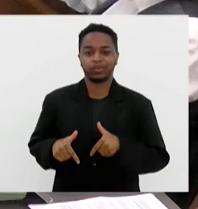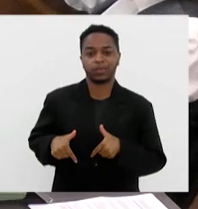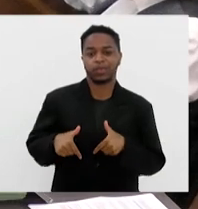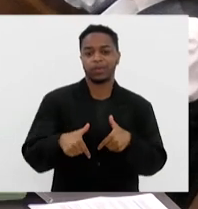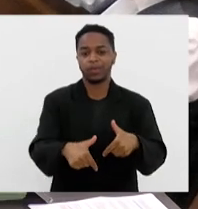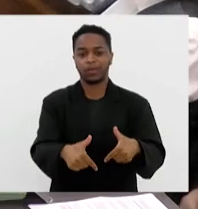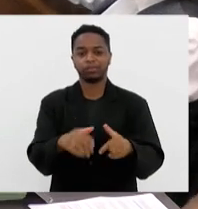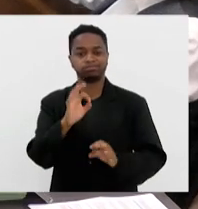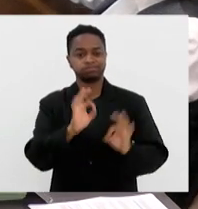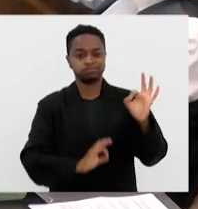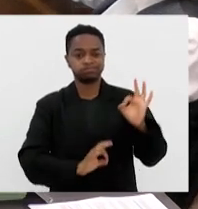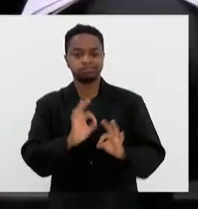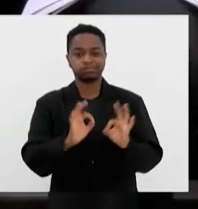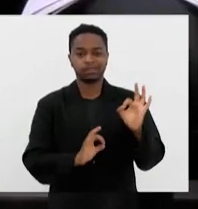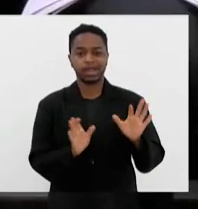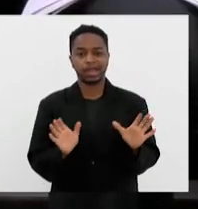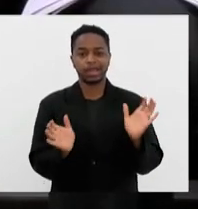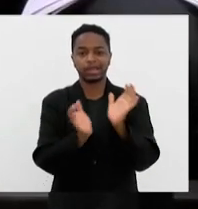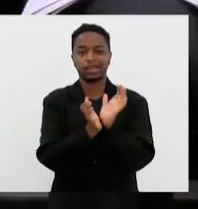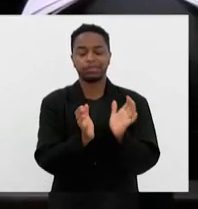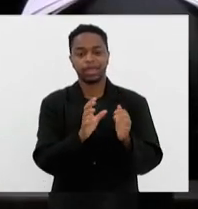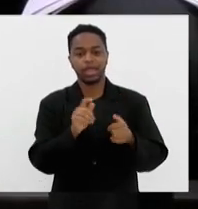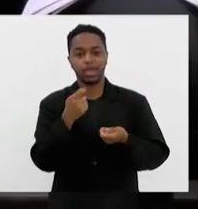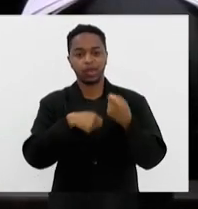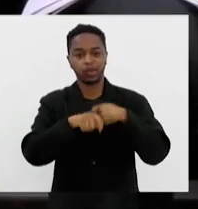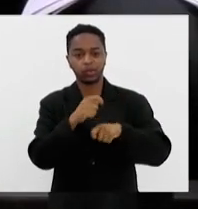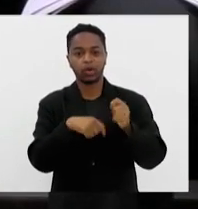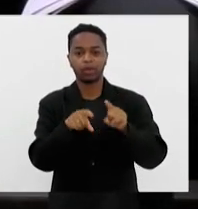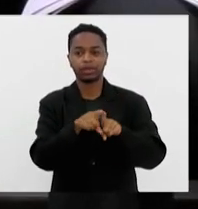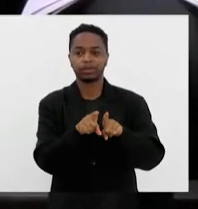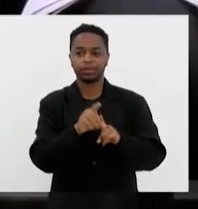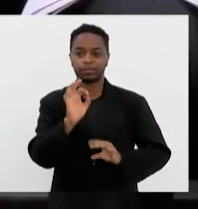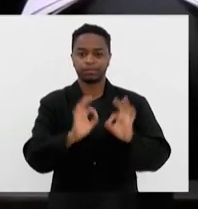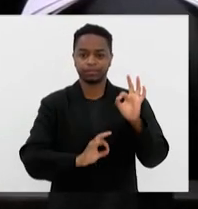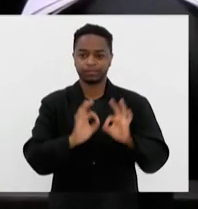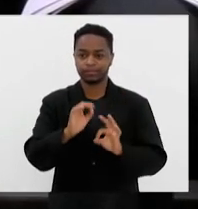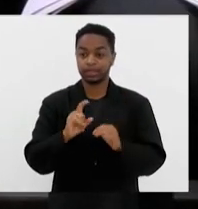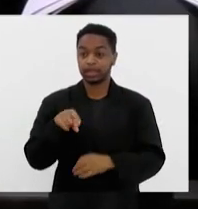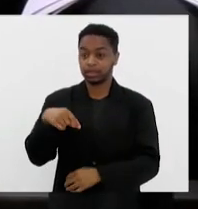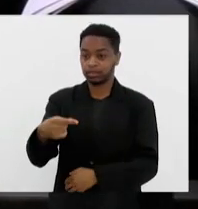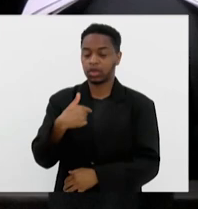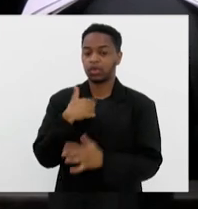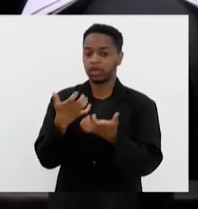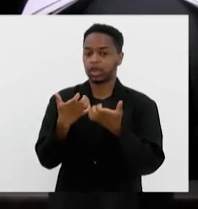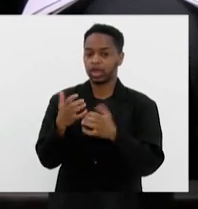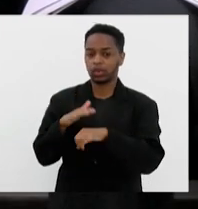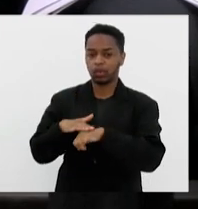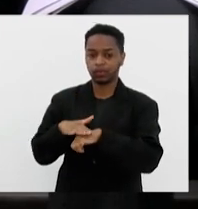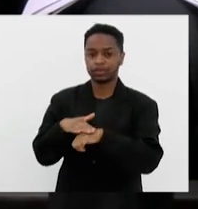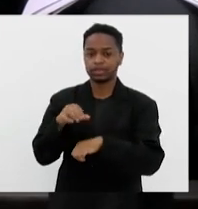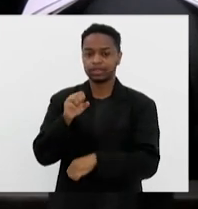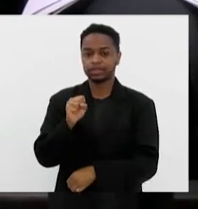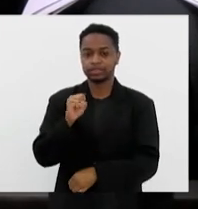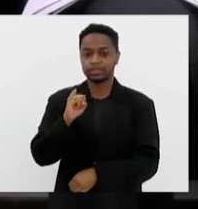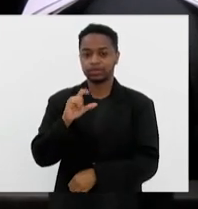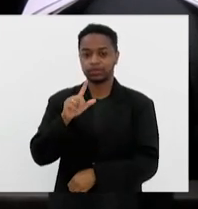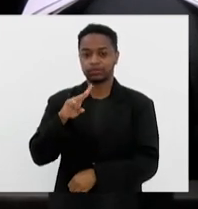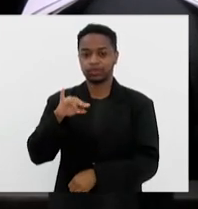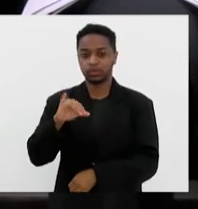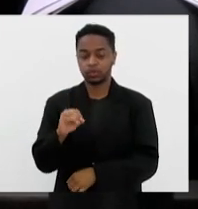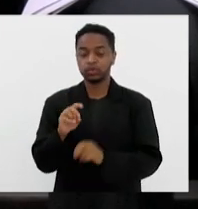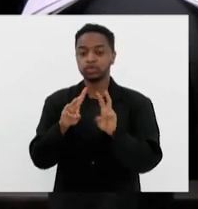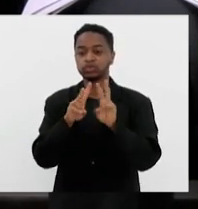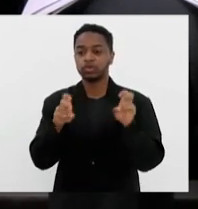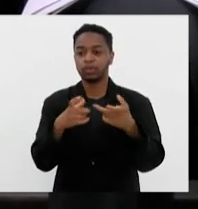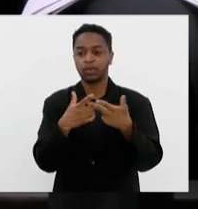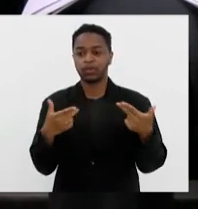equipe econômica e de planejamento. Depois eu queria fazer uma conversa consigo sobre o que, que eu